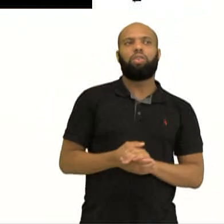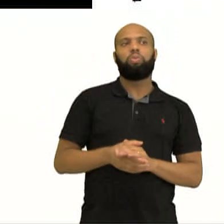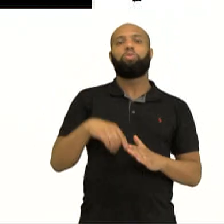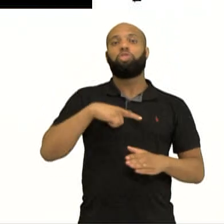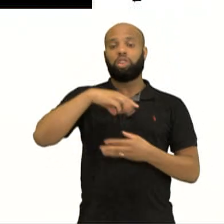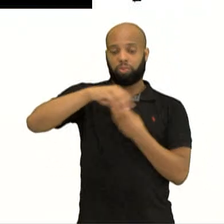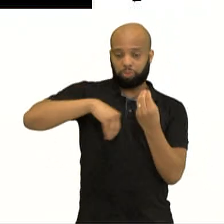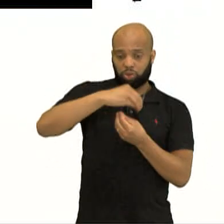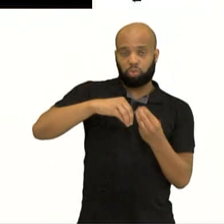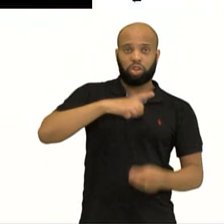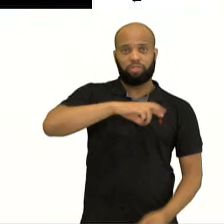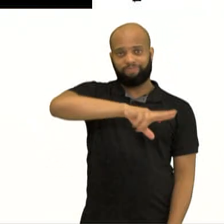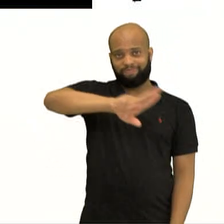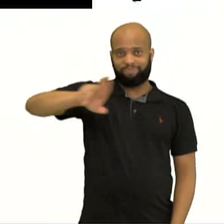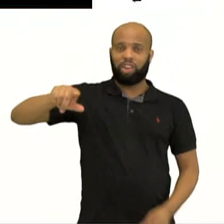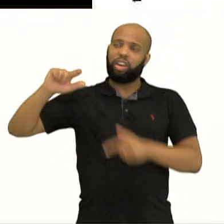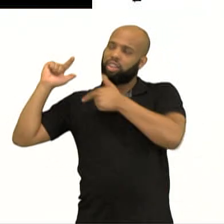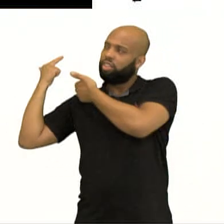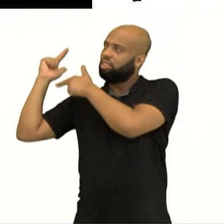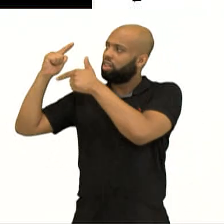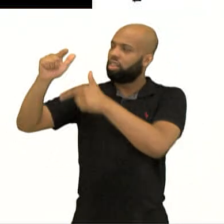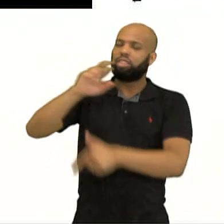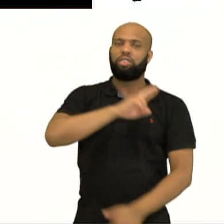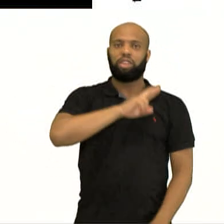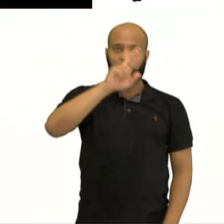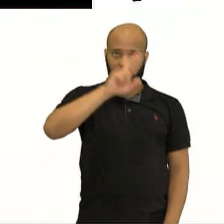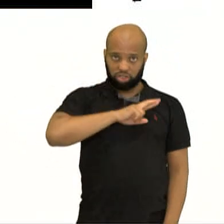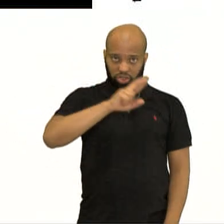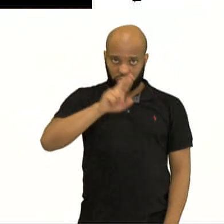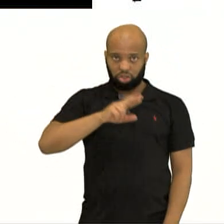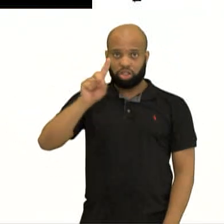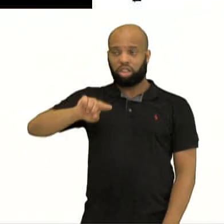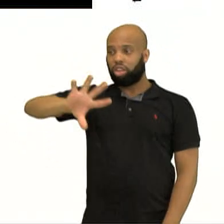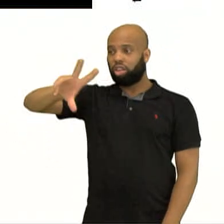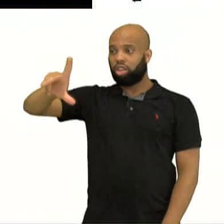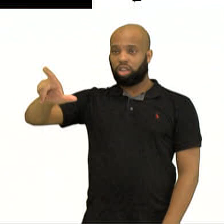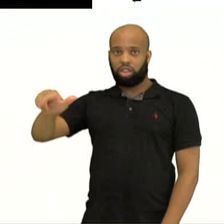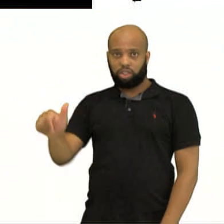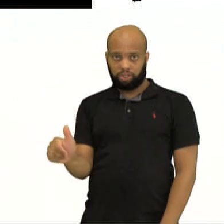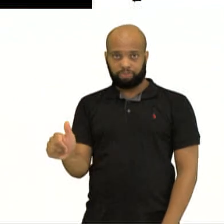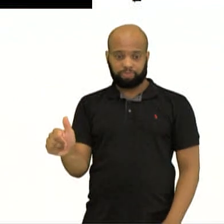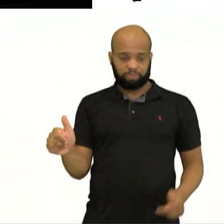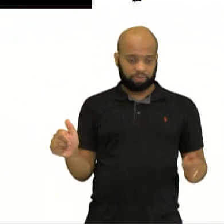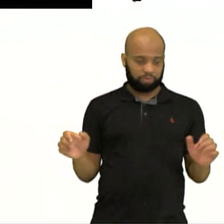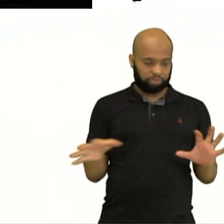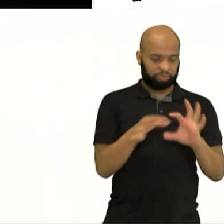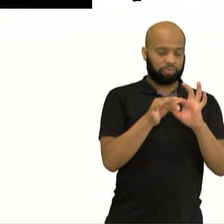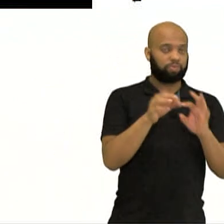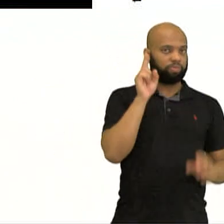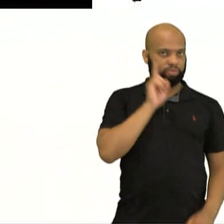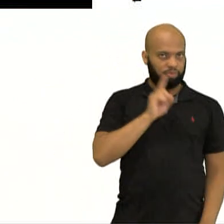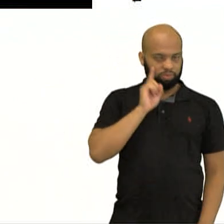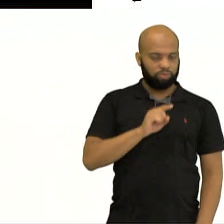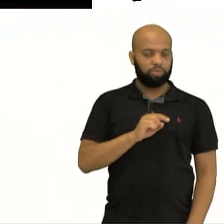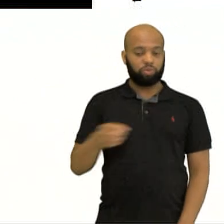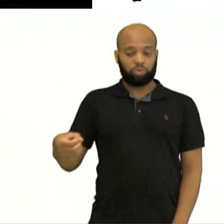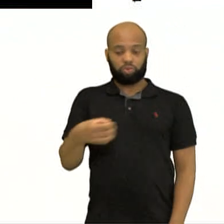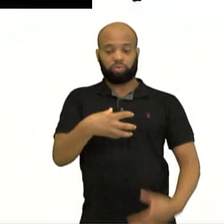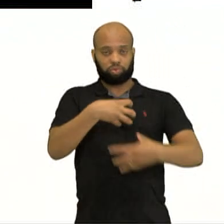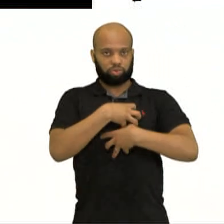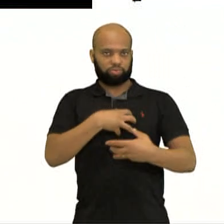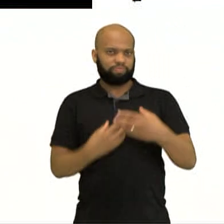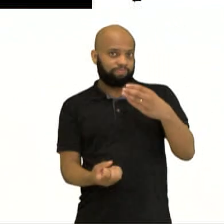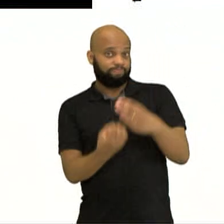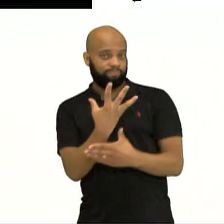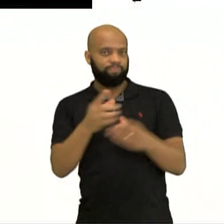a mistura de várias tradições religiosas, em particular a afro-americana. Esta nova forma de se fazer música